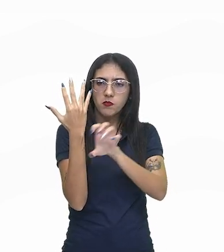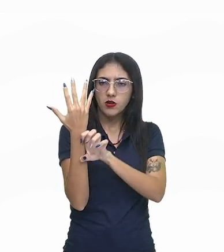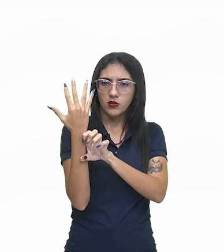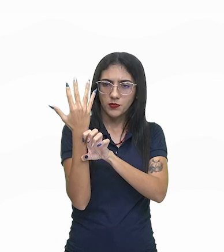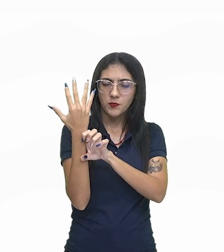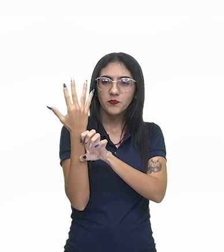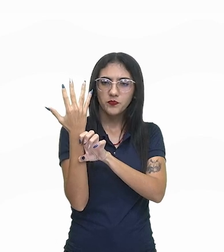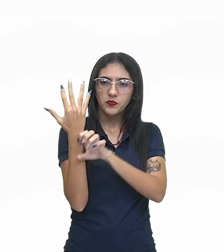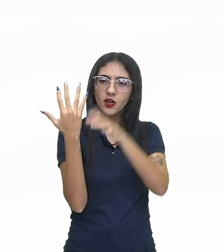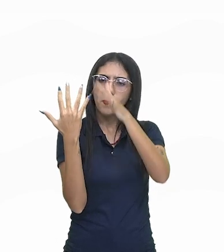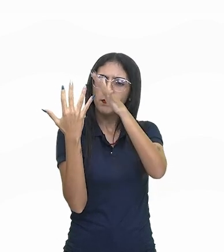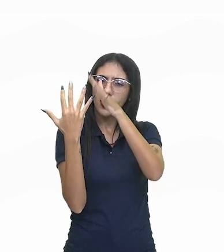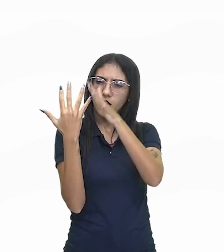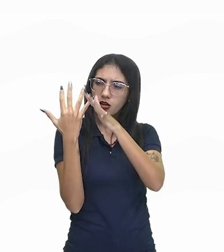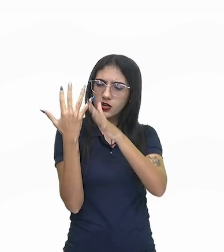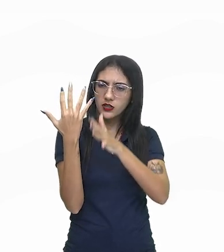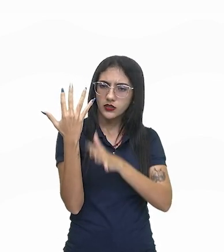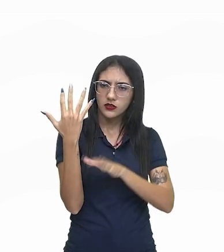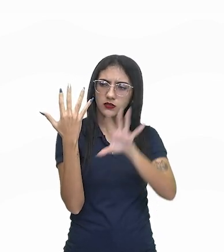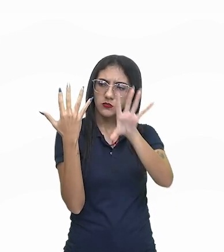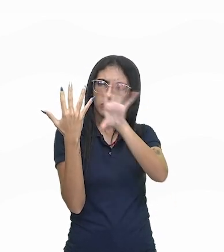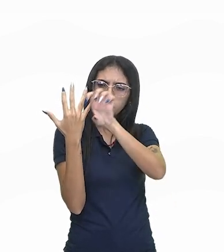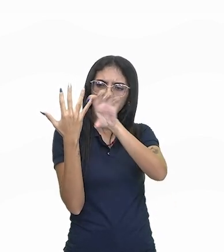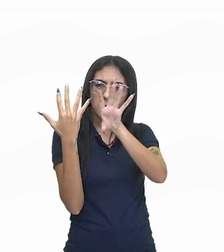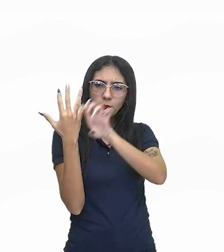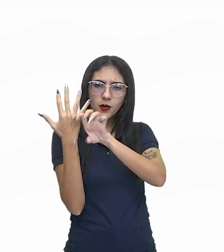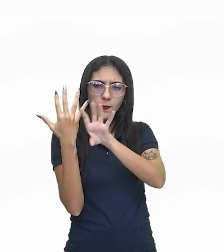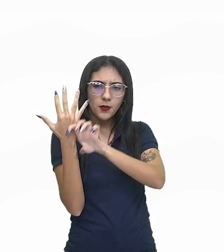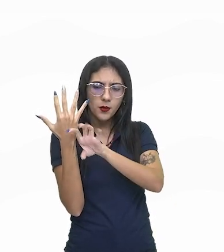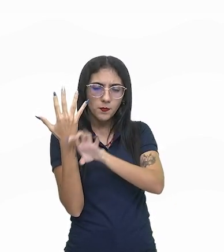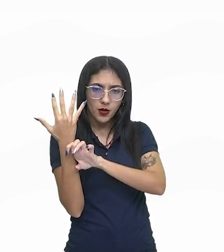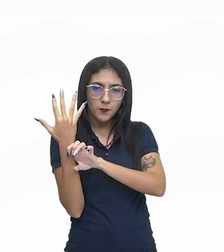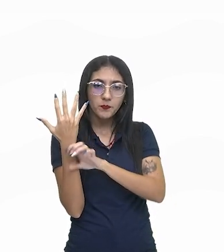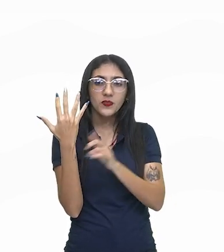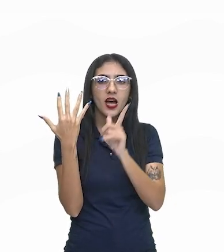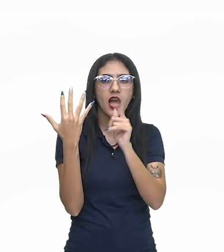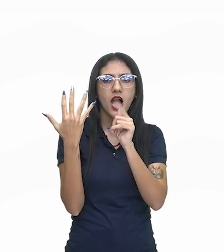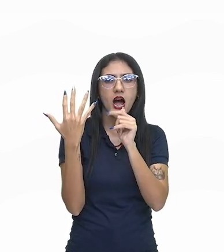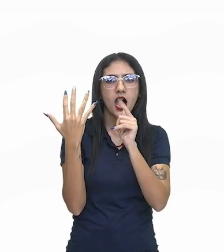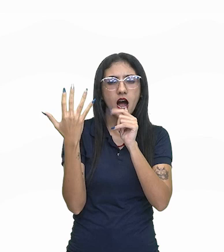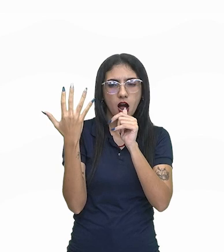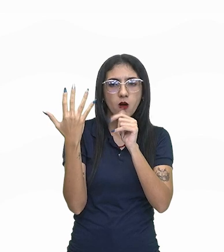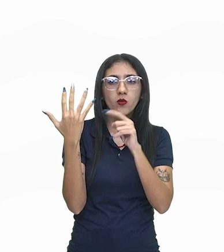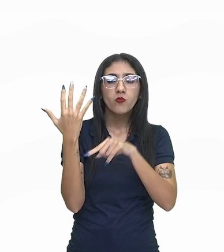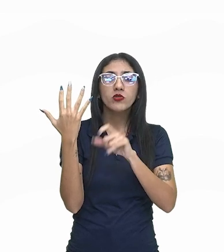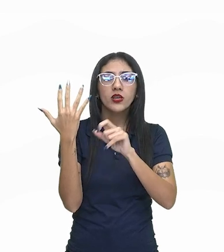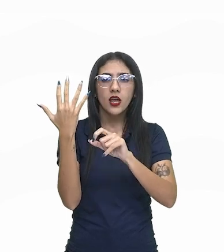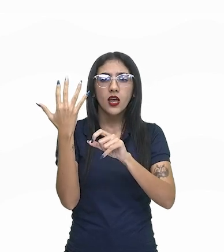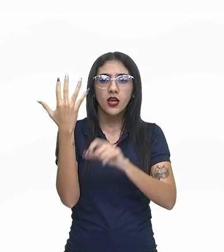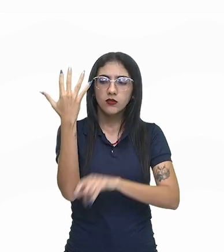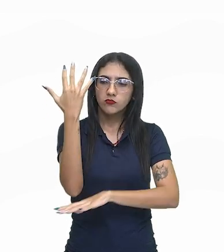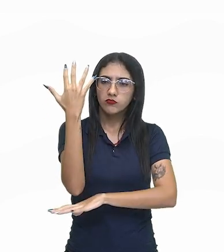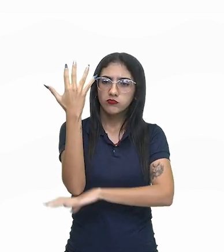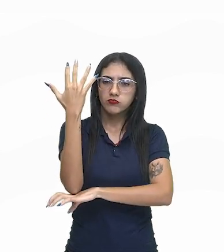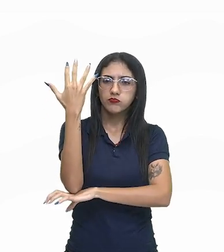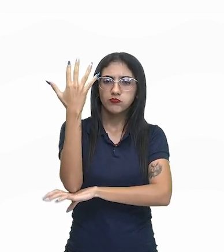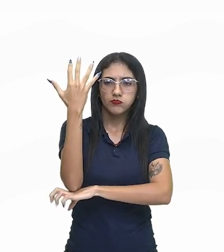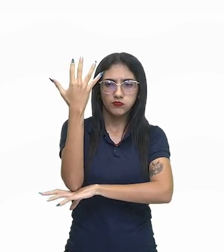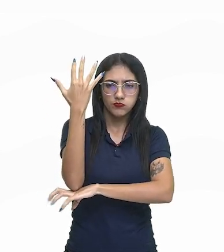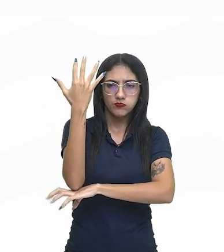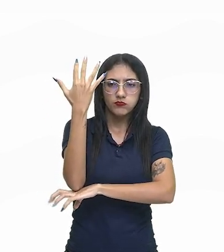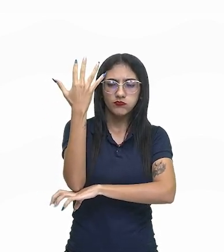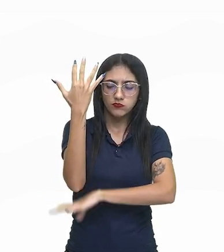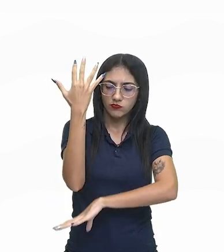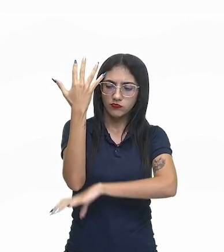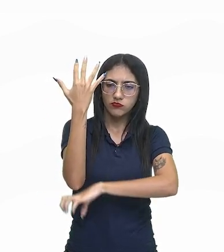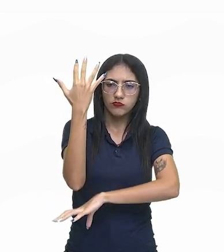pela folha da planta, né, pelos estômatos, e a água ela vem da absorção de água do